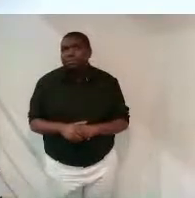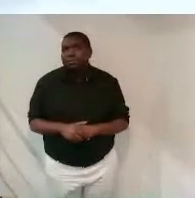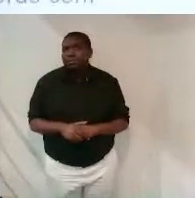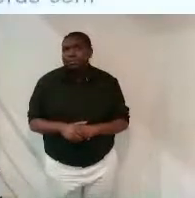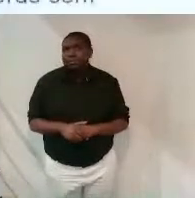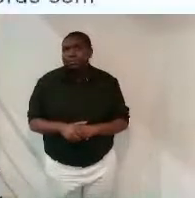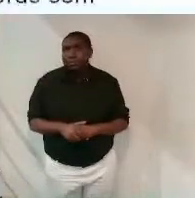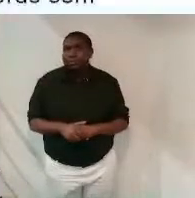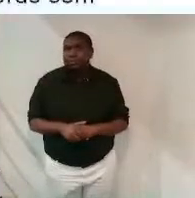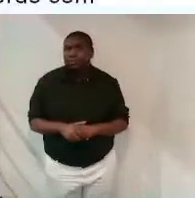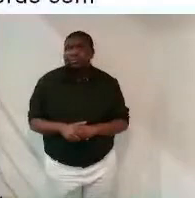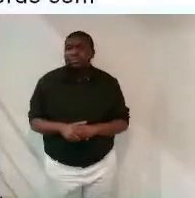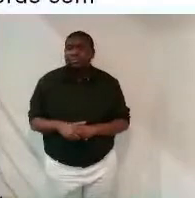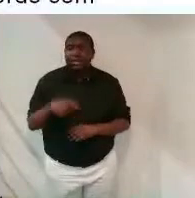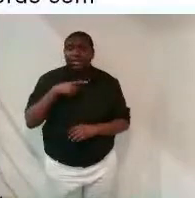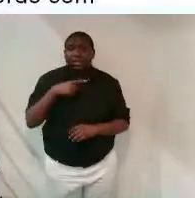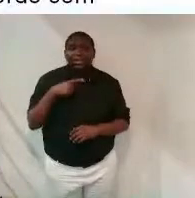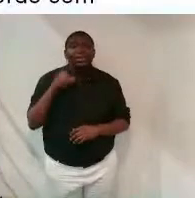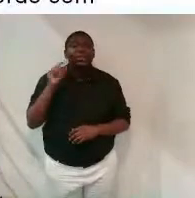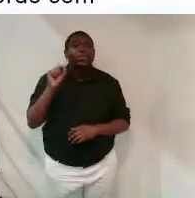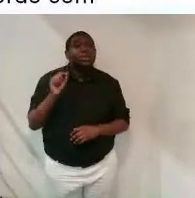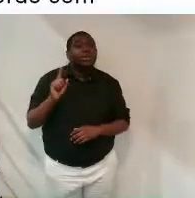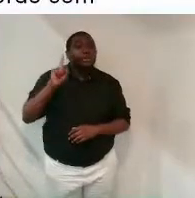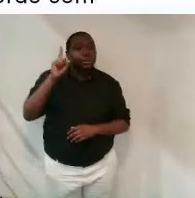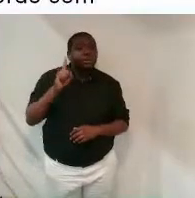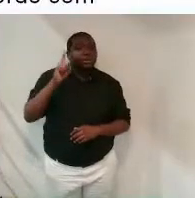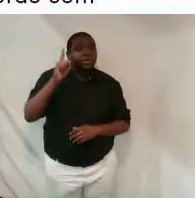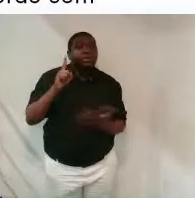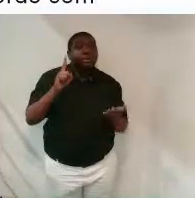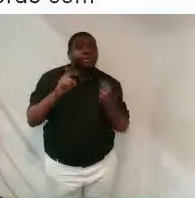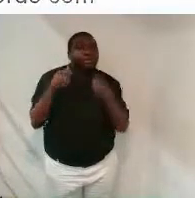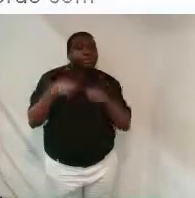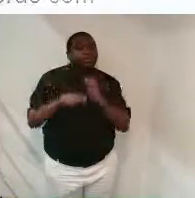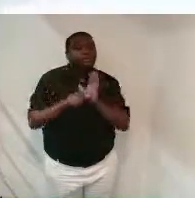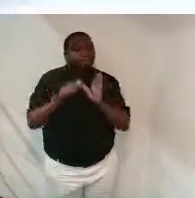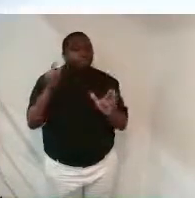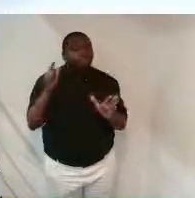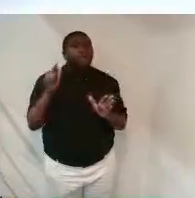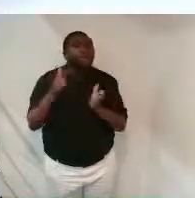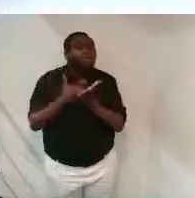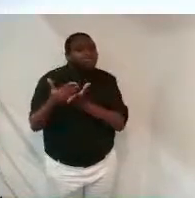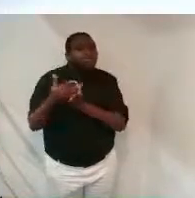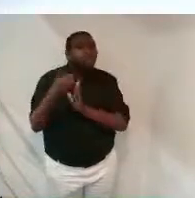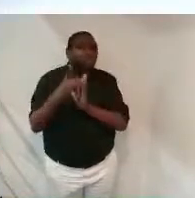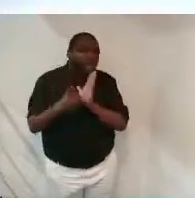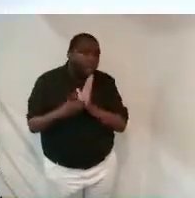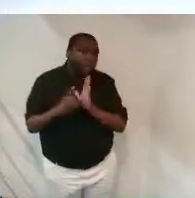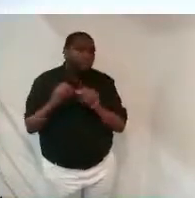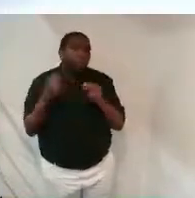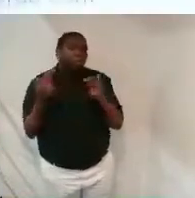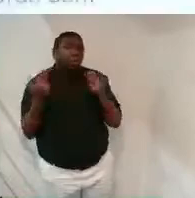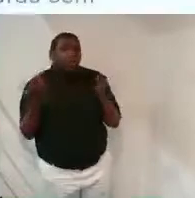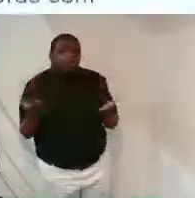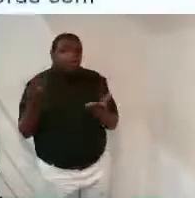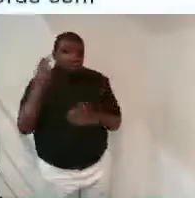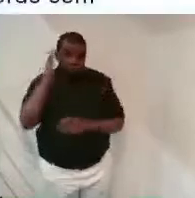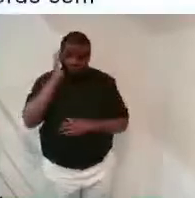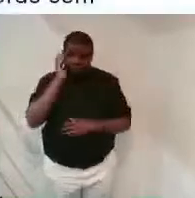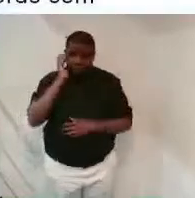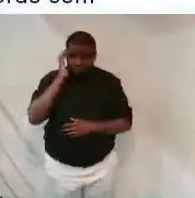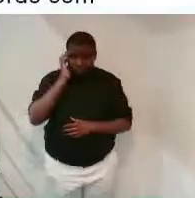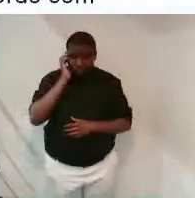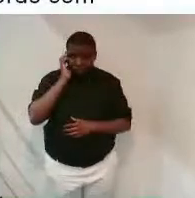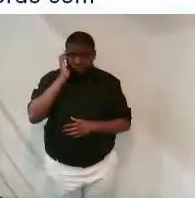E aqui a gente tem como pressuposto providência preliminar para entrada em vigência do decreto, ou então